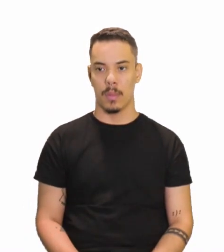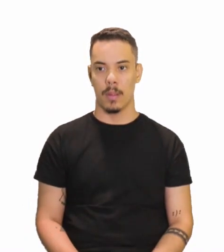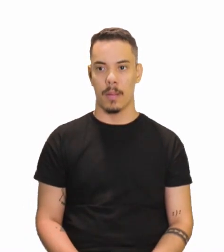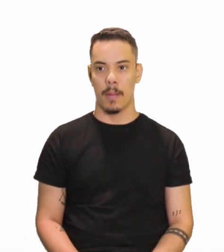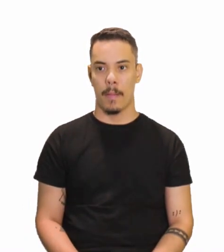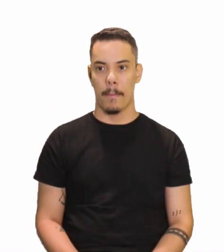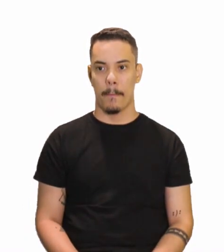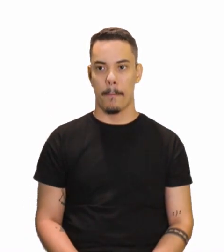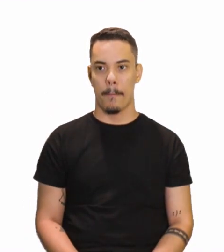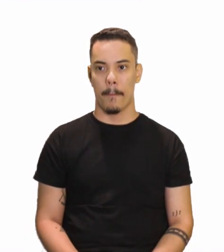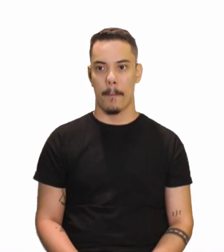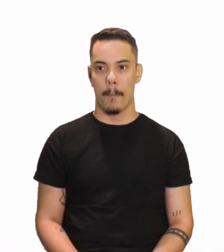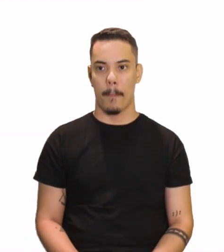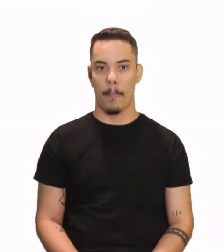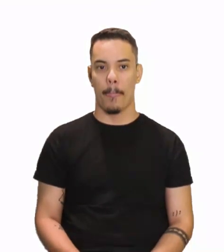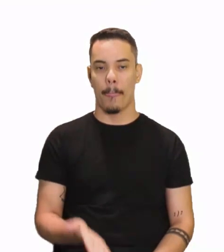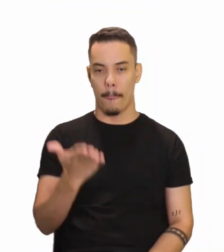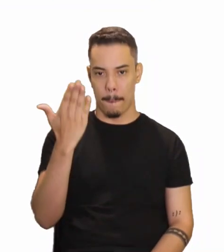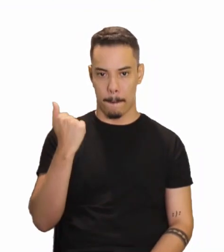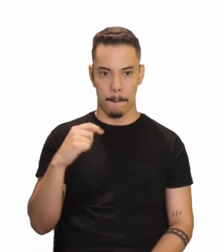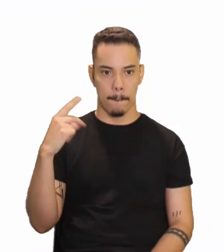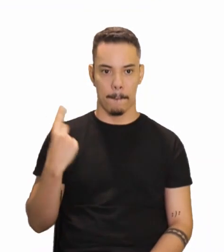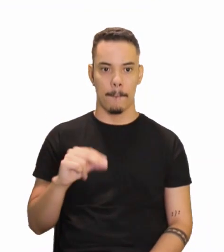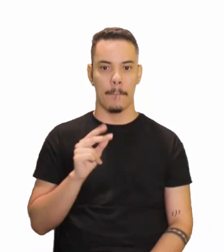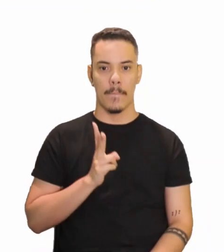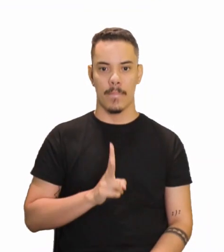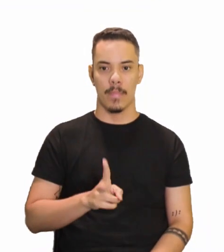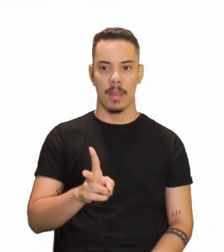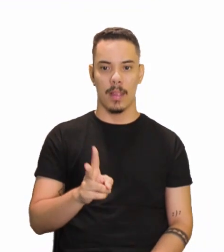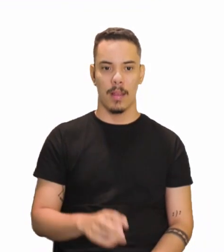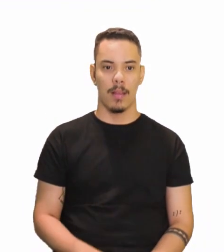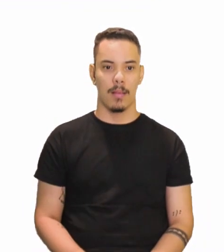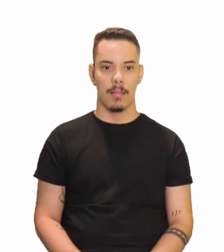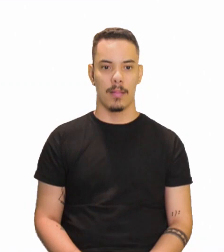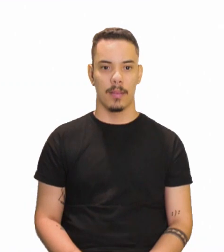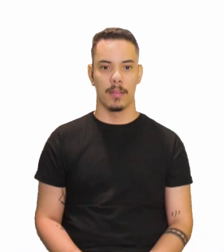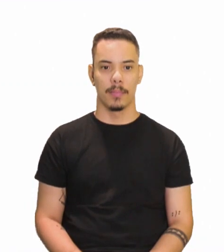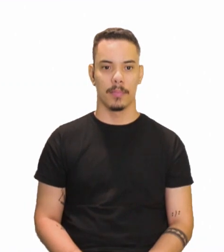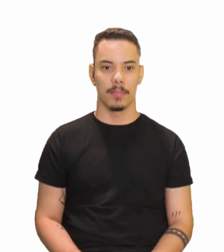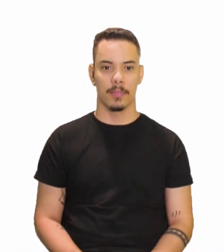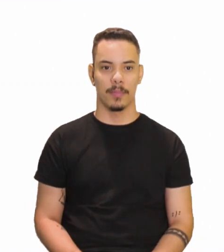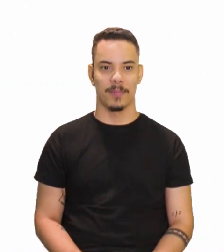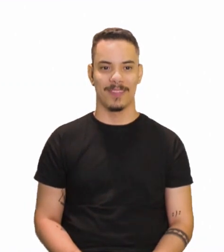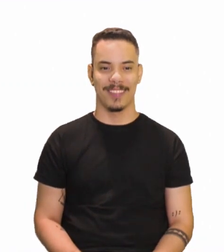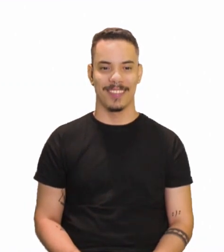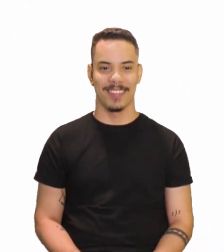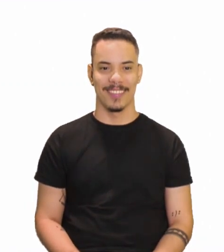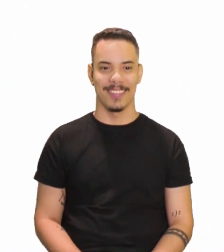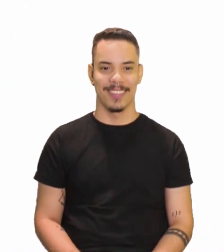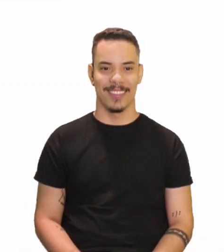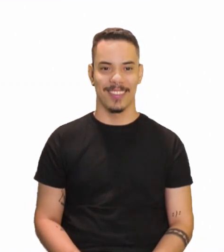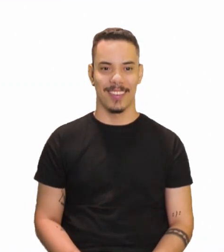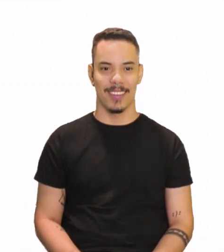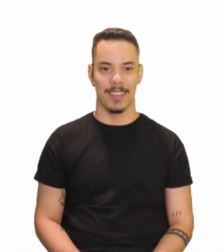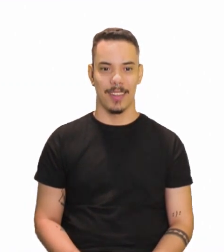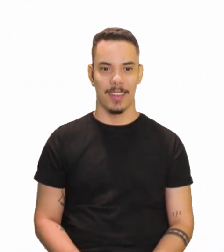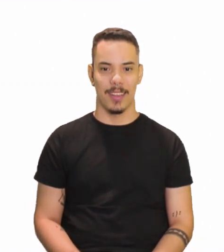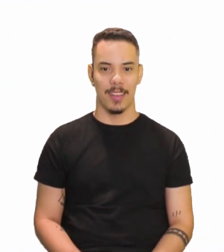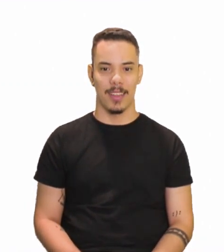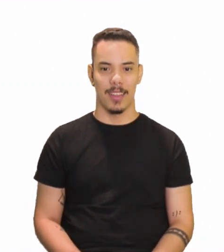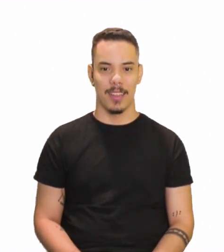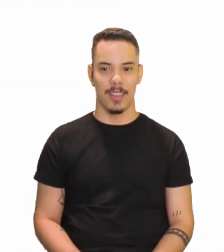Tá difícil vamos lá para a questão quadro análise aí Amandinha vamos lá